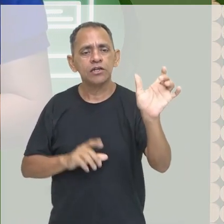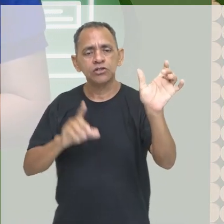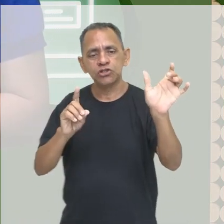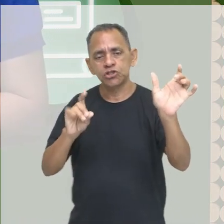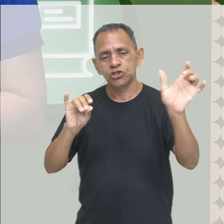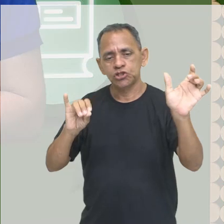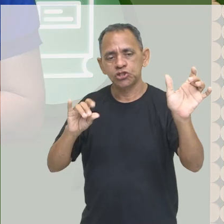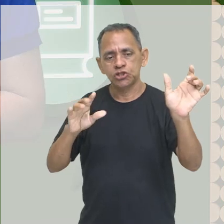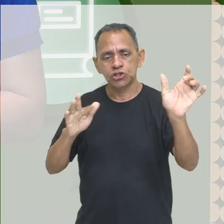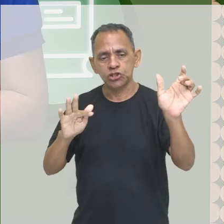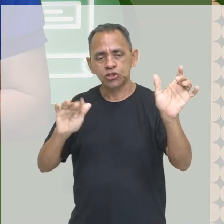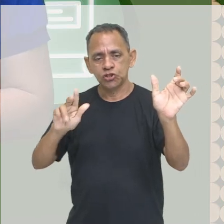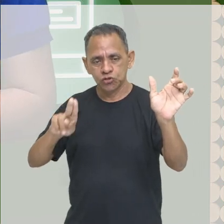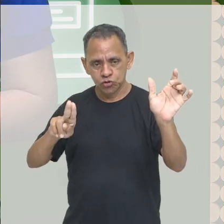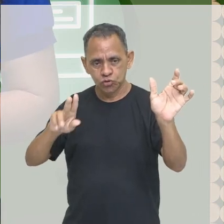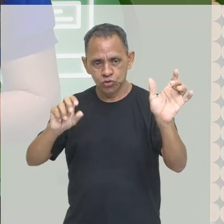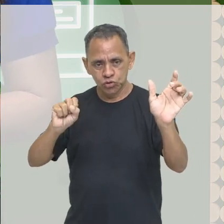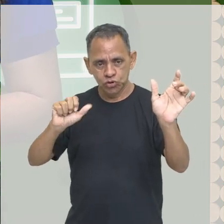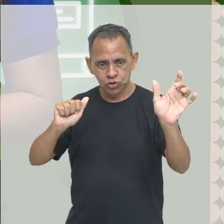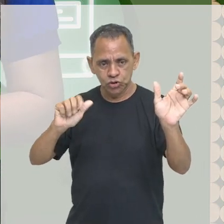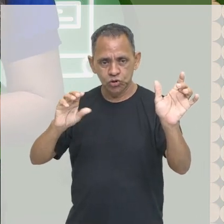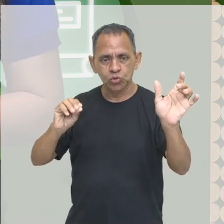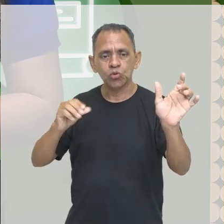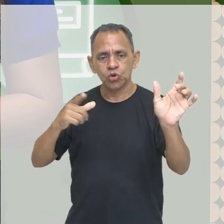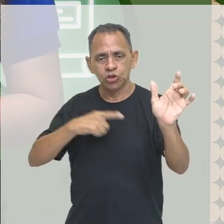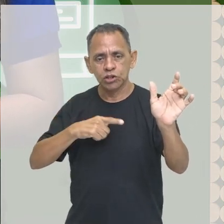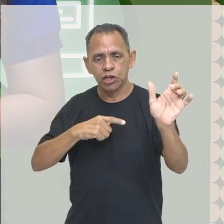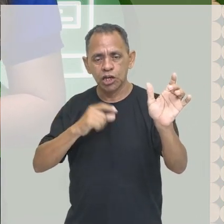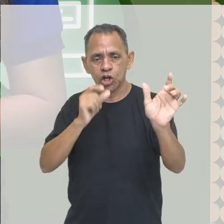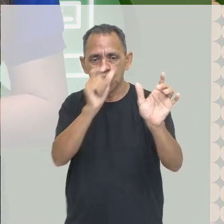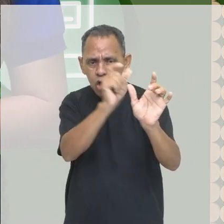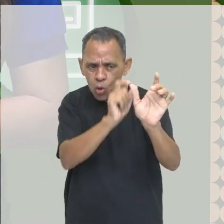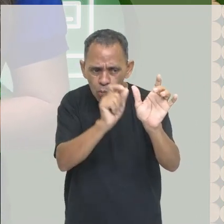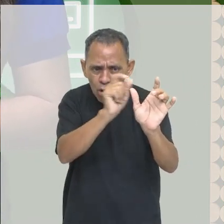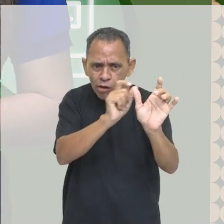mais bolinhas fora do que dentro da